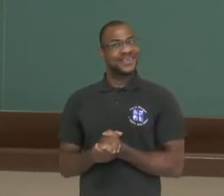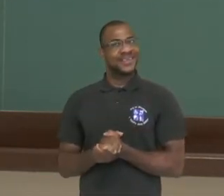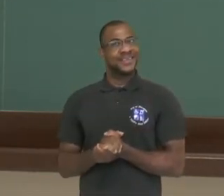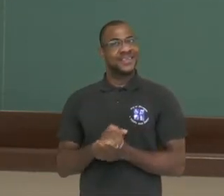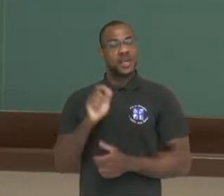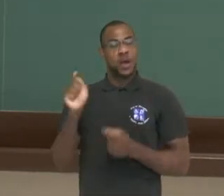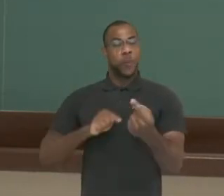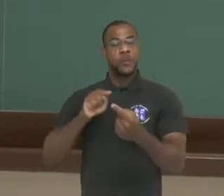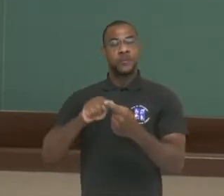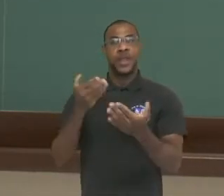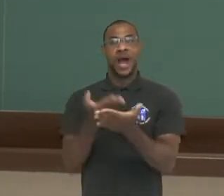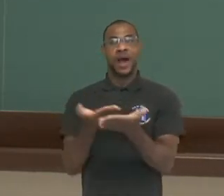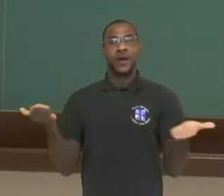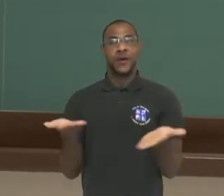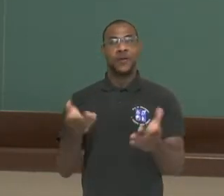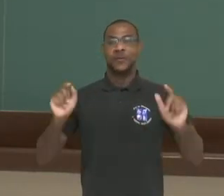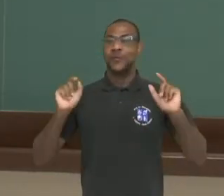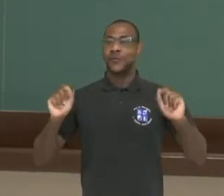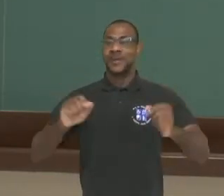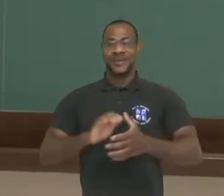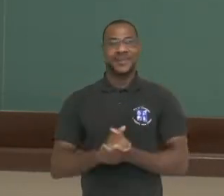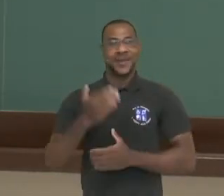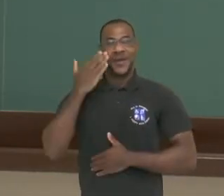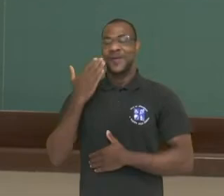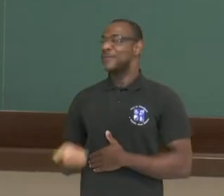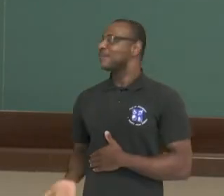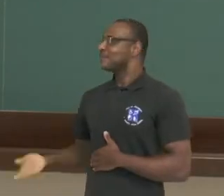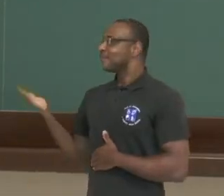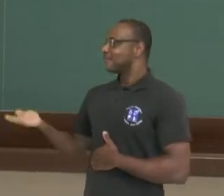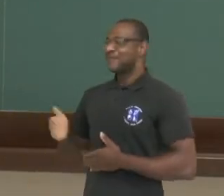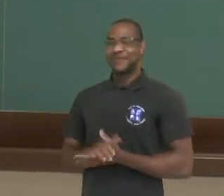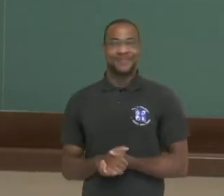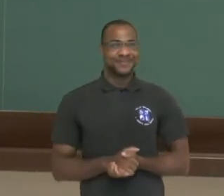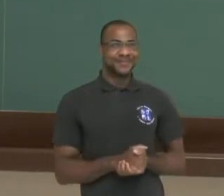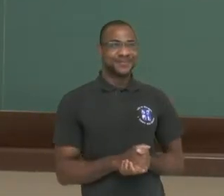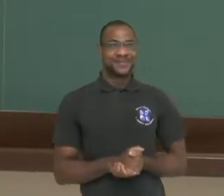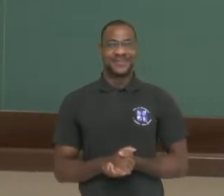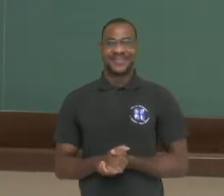os objetivos dessa aula de hoje. Top? Vamos lá comigo então.